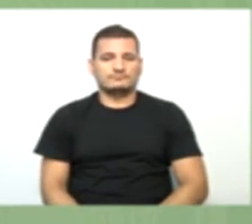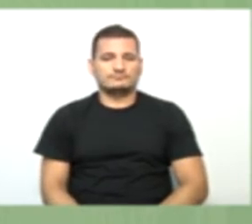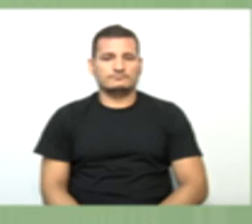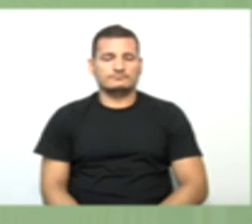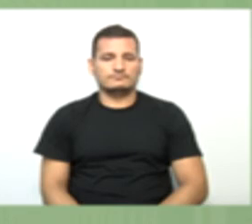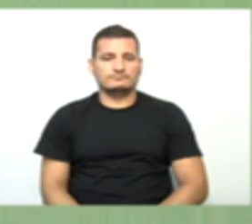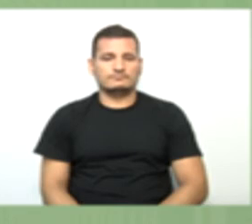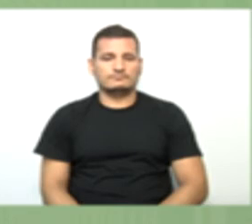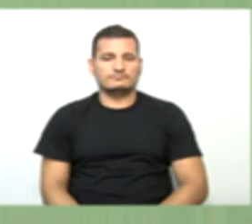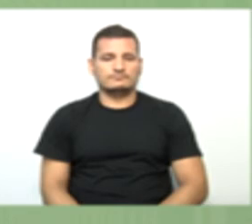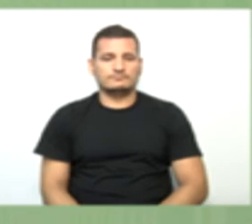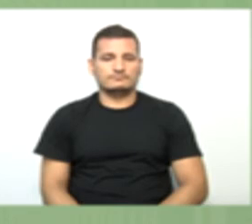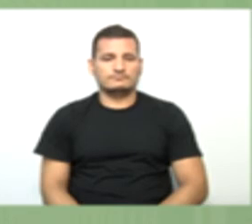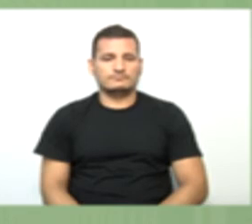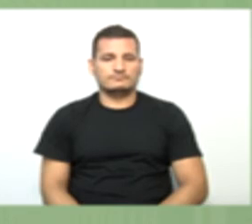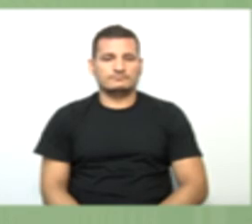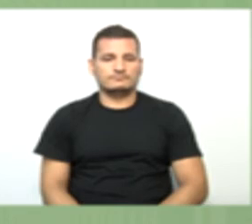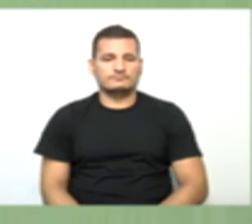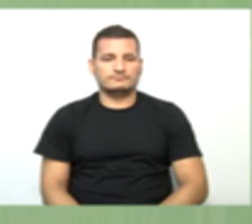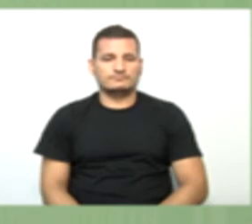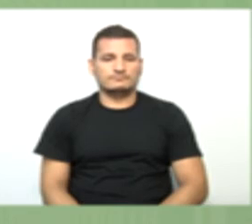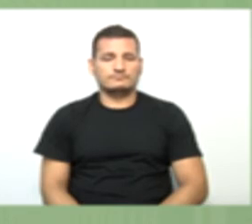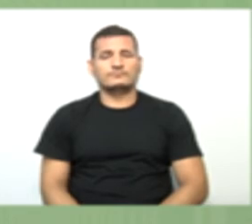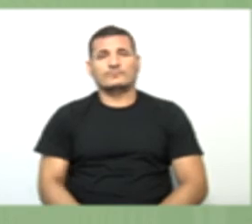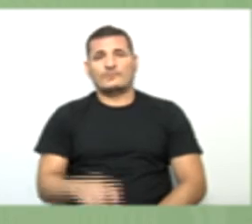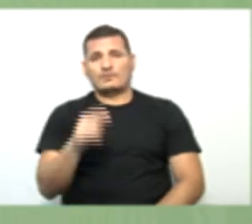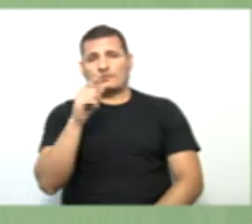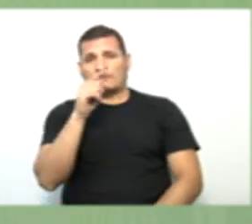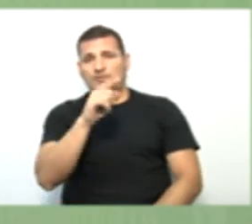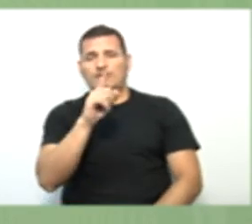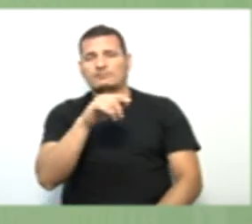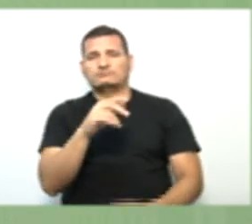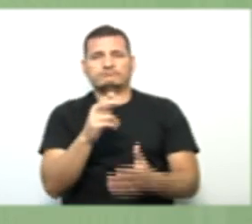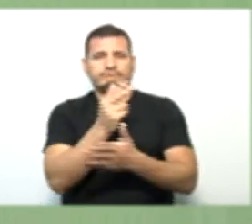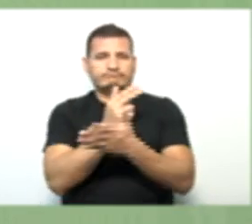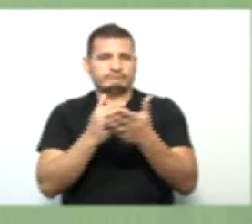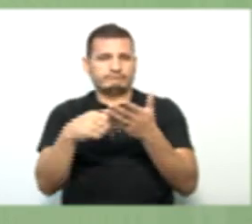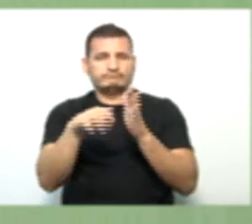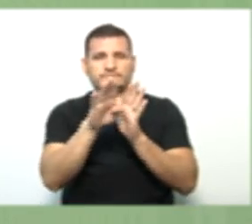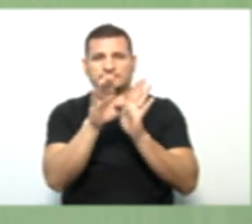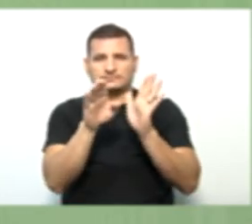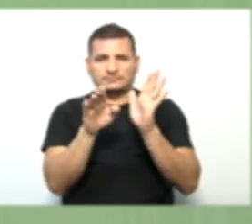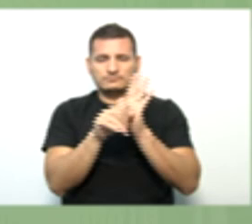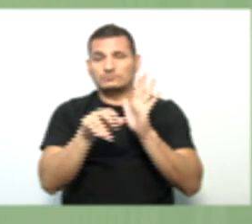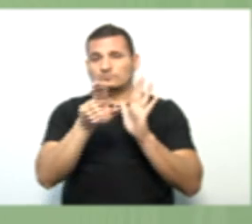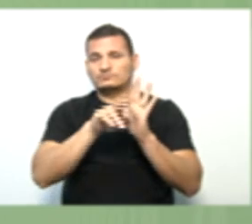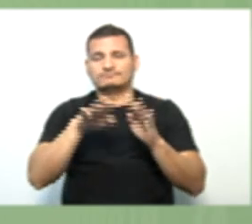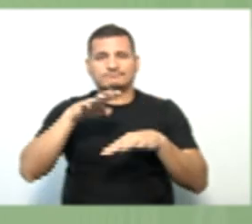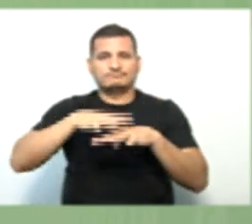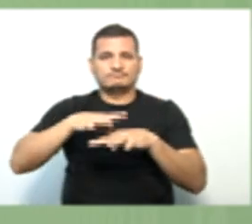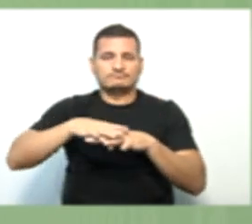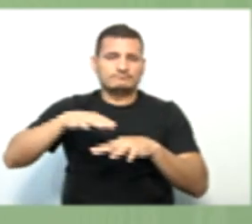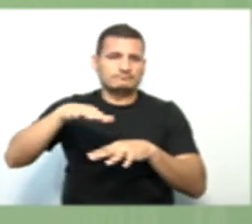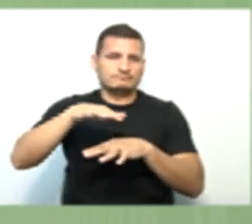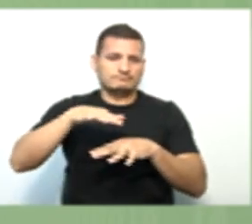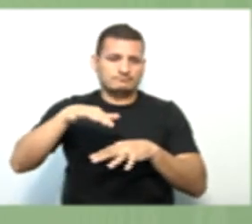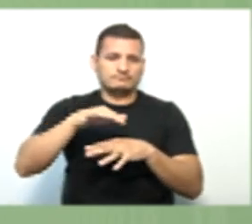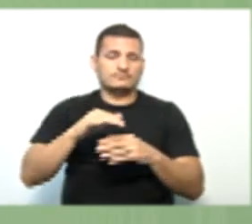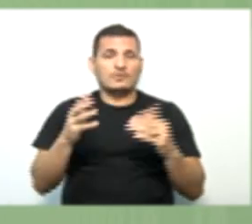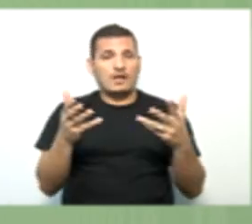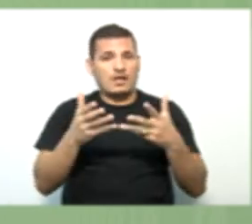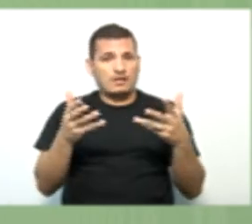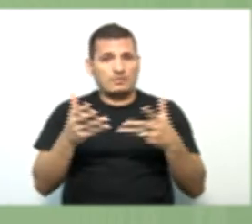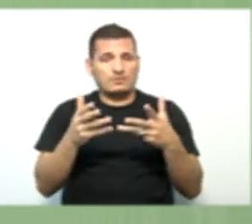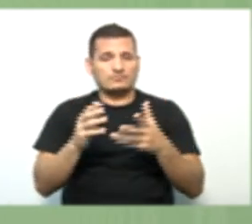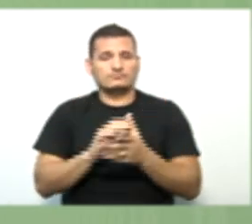Então, esses são os símbolos utilizados para escrever expressões aritméticas. Vamos passar agora para os símbolos utilizados